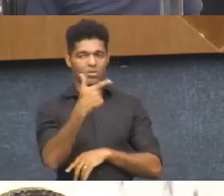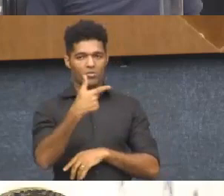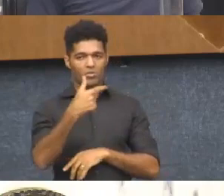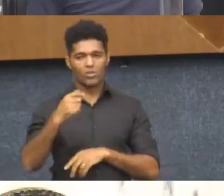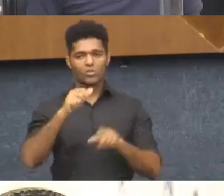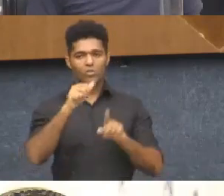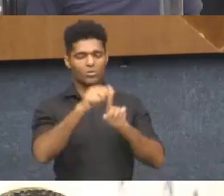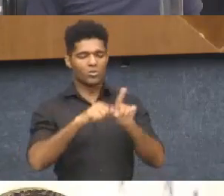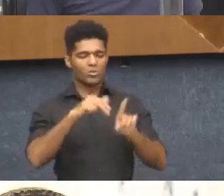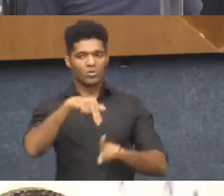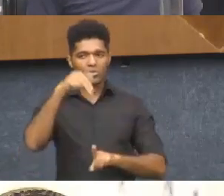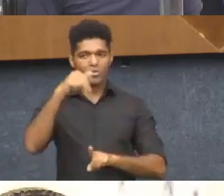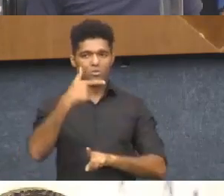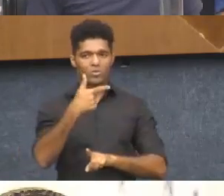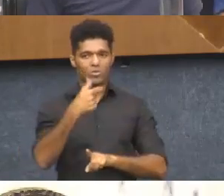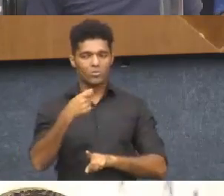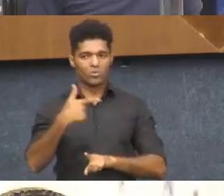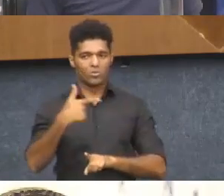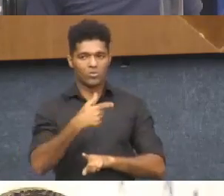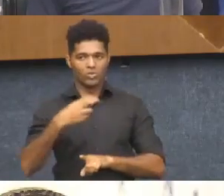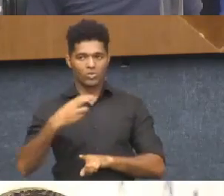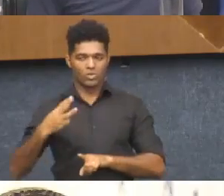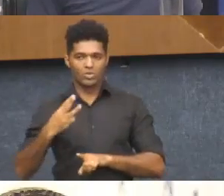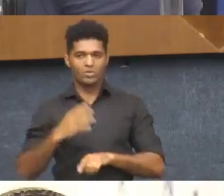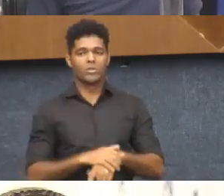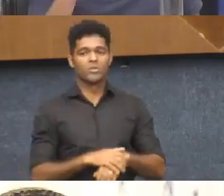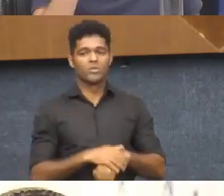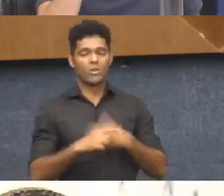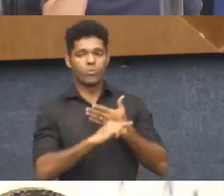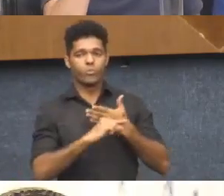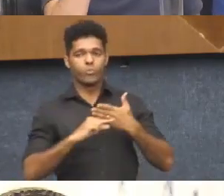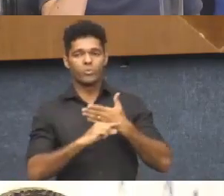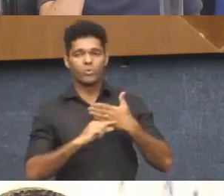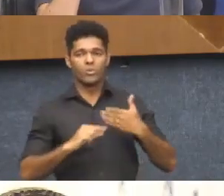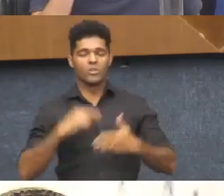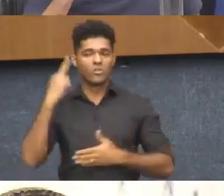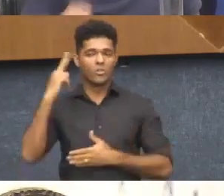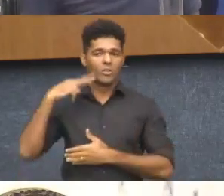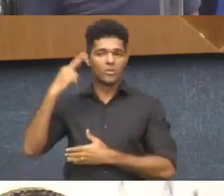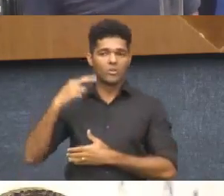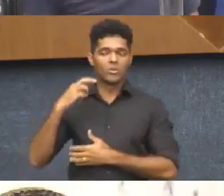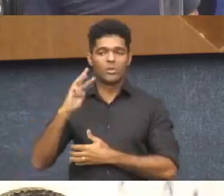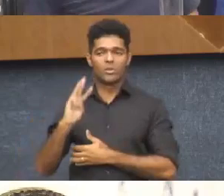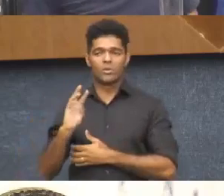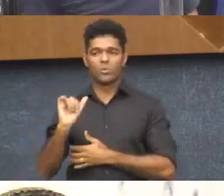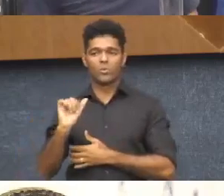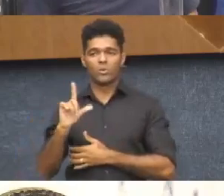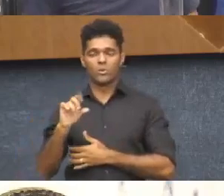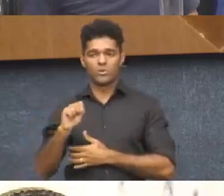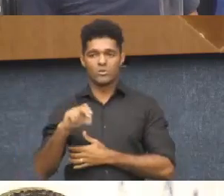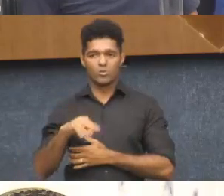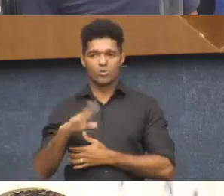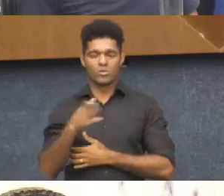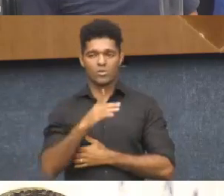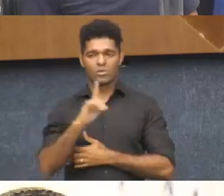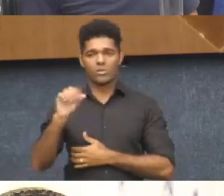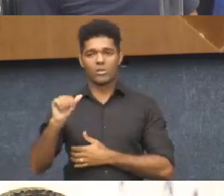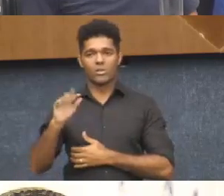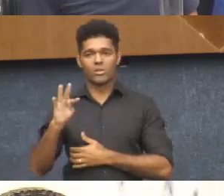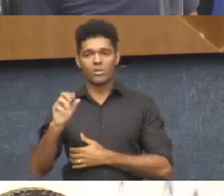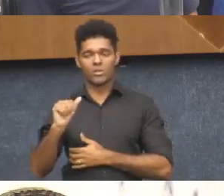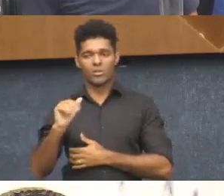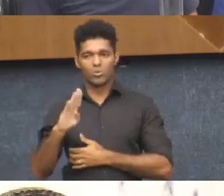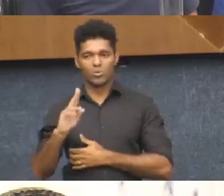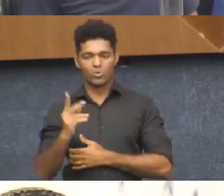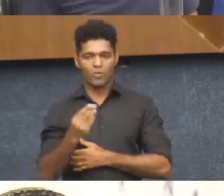de novembro de 2023. Autor, vereador Wilson da Tabu, assinatura do presidente da Câmara Municipal de Belo